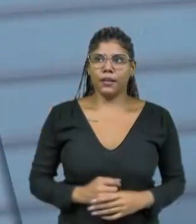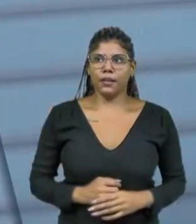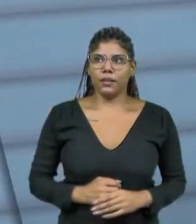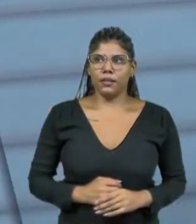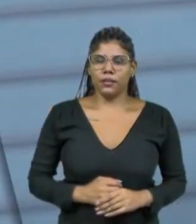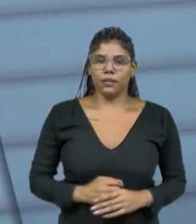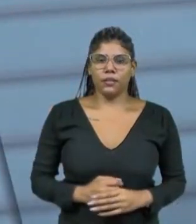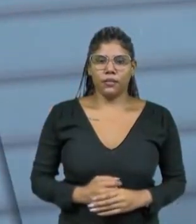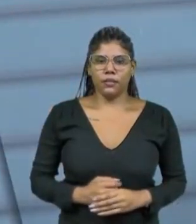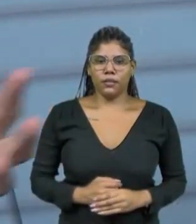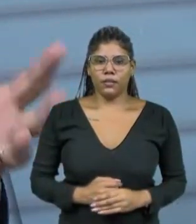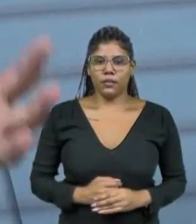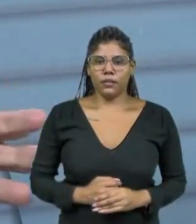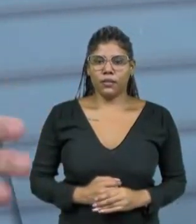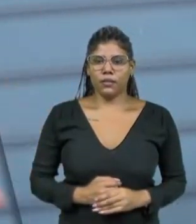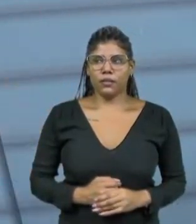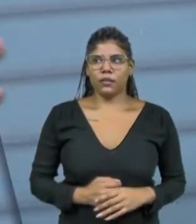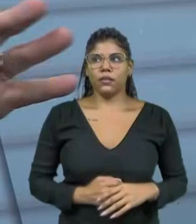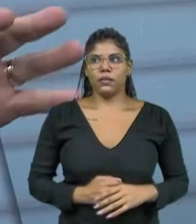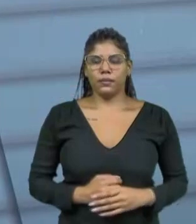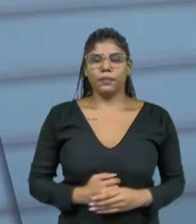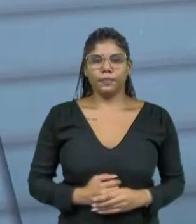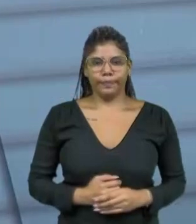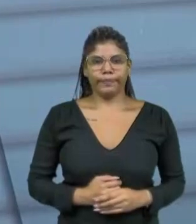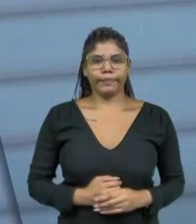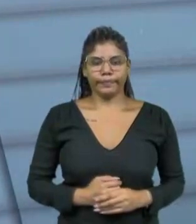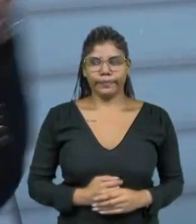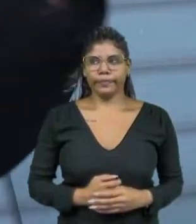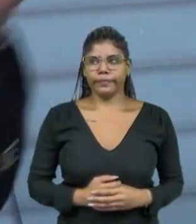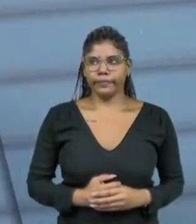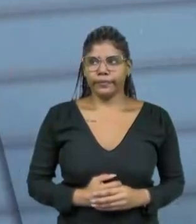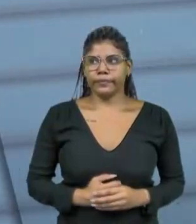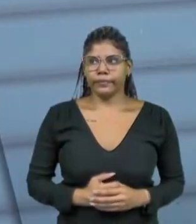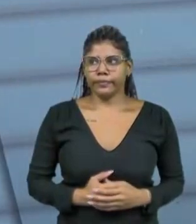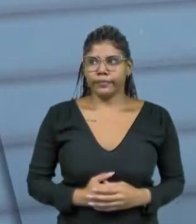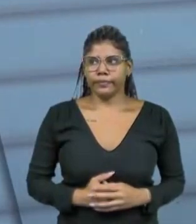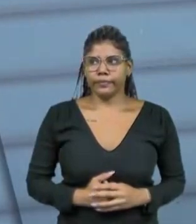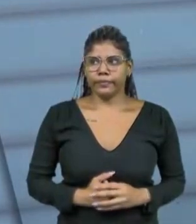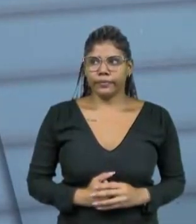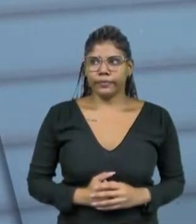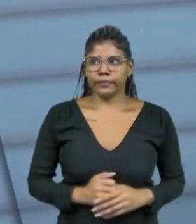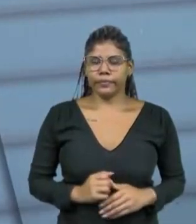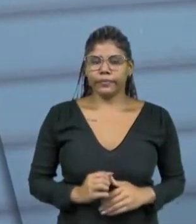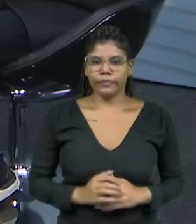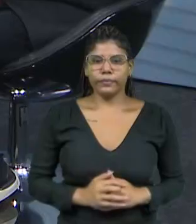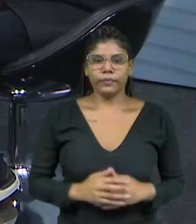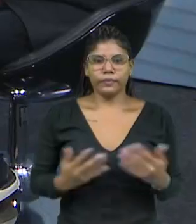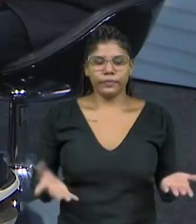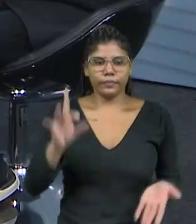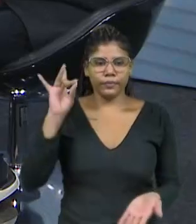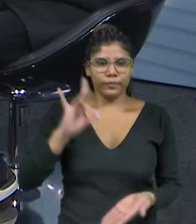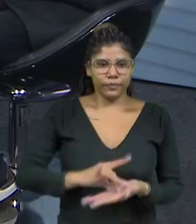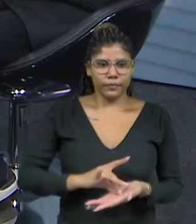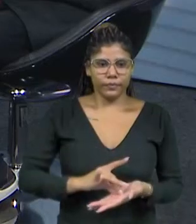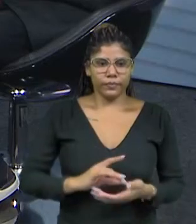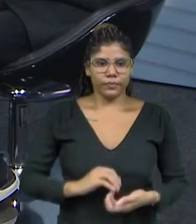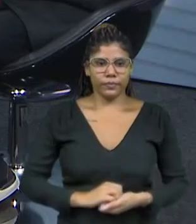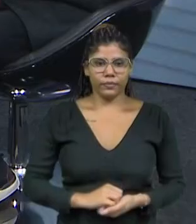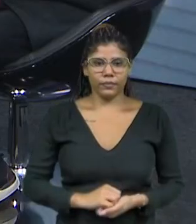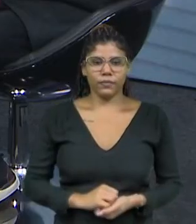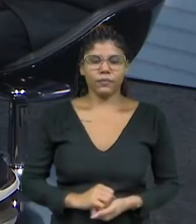público? O contraste? Não, não é contraste. Constatado. Constatado, fato. Pronto, É um fato. Mas eu vejo